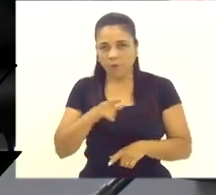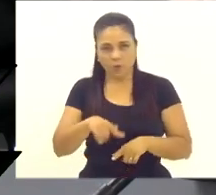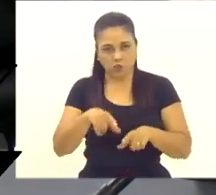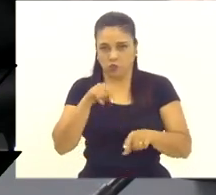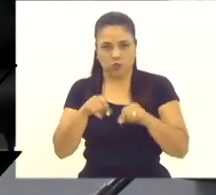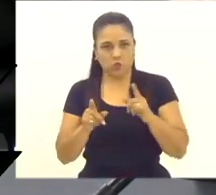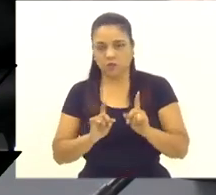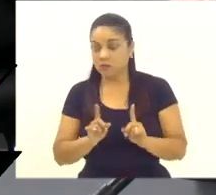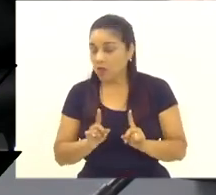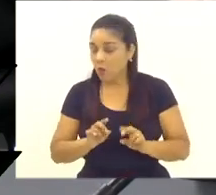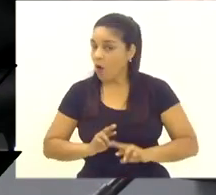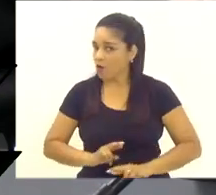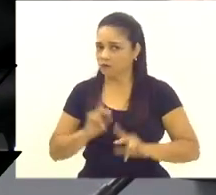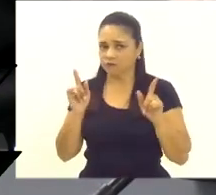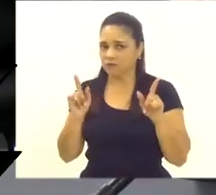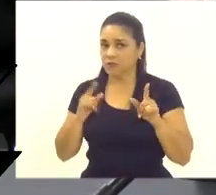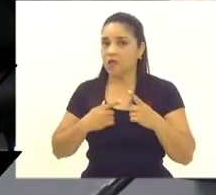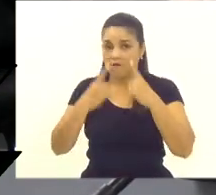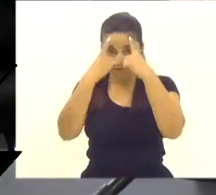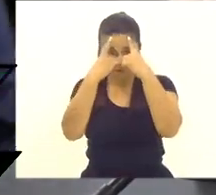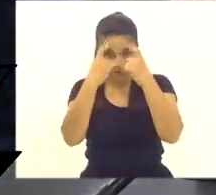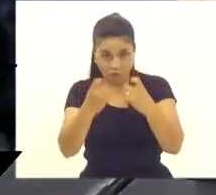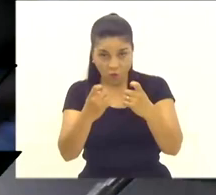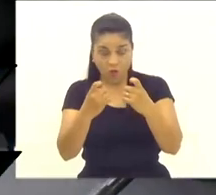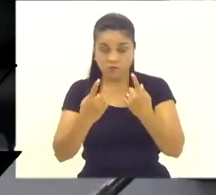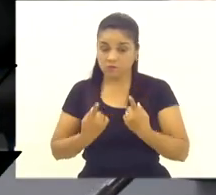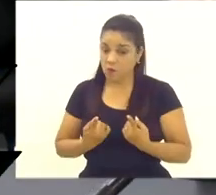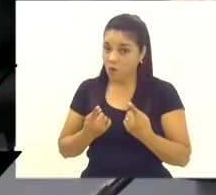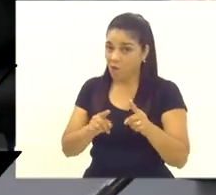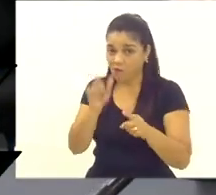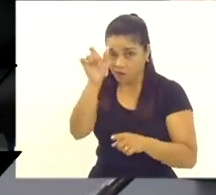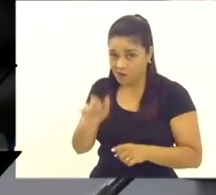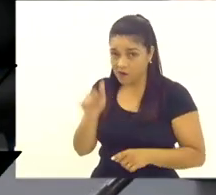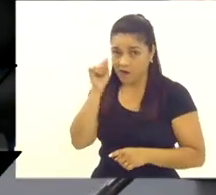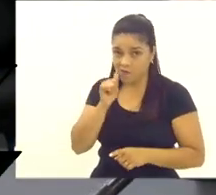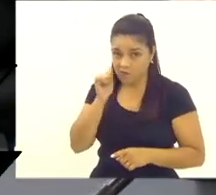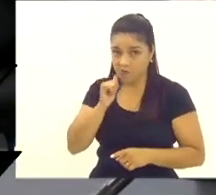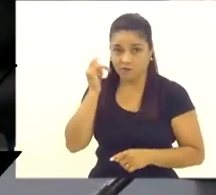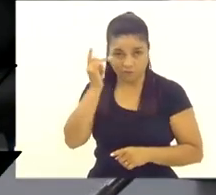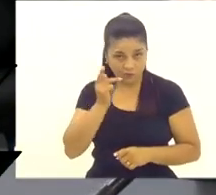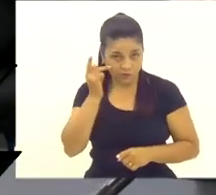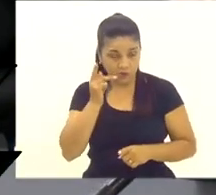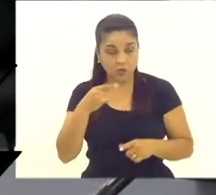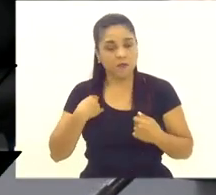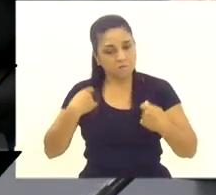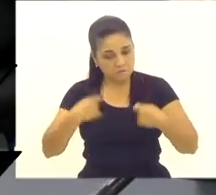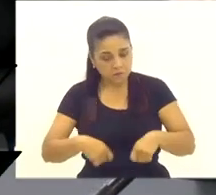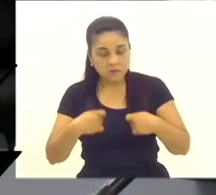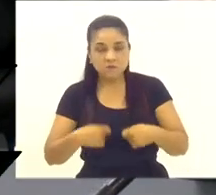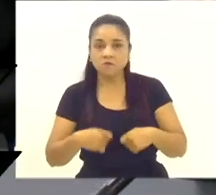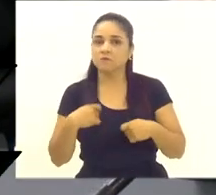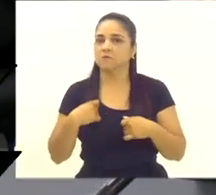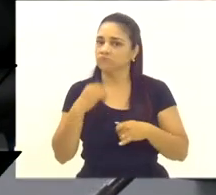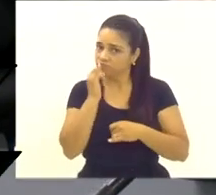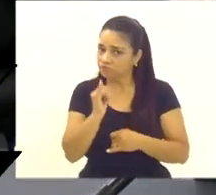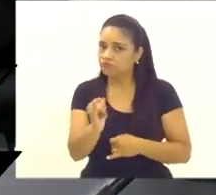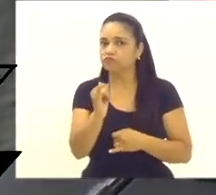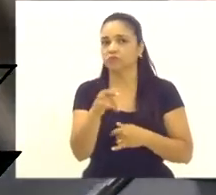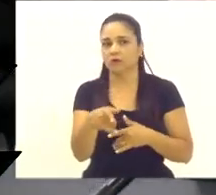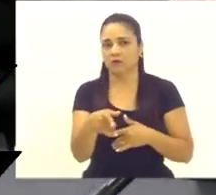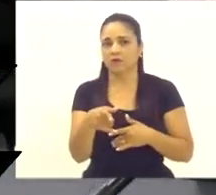mas não é existe uma violência quer cometida contra essas mulheres e que ela é importante de ser nomeada né